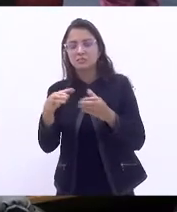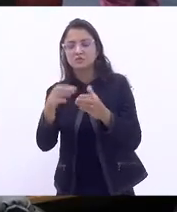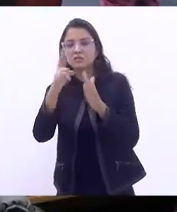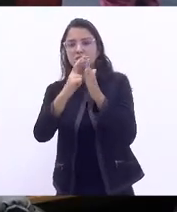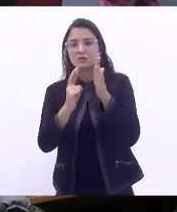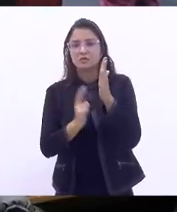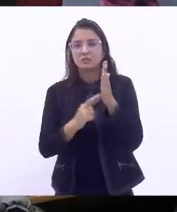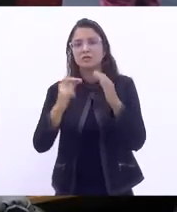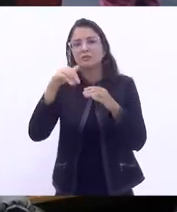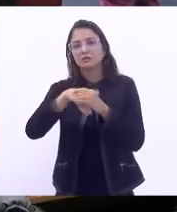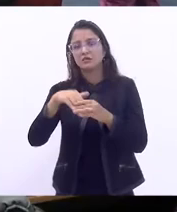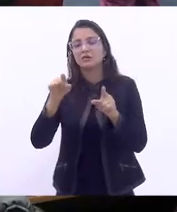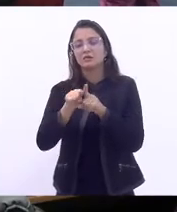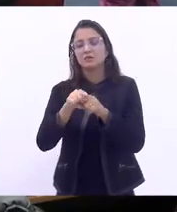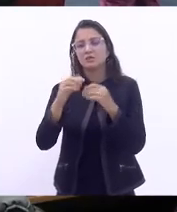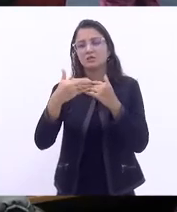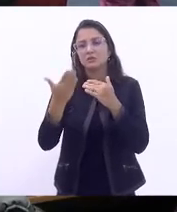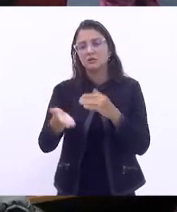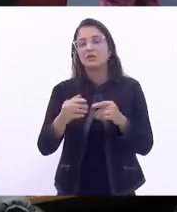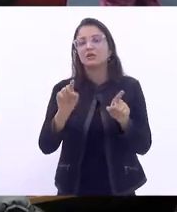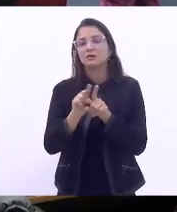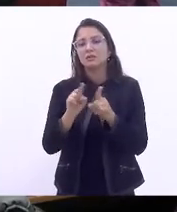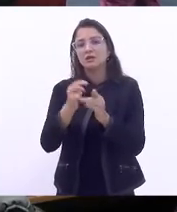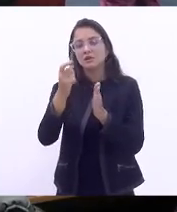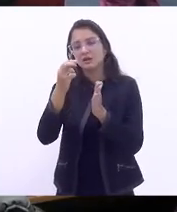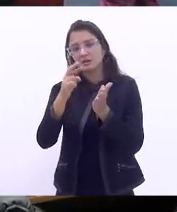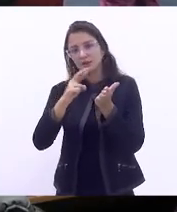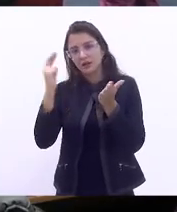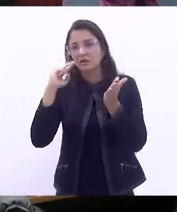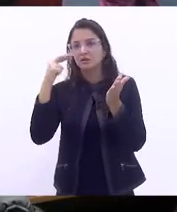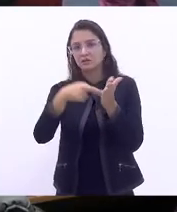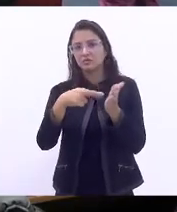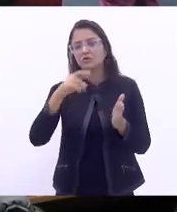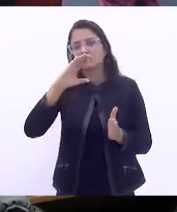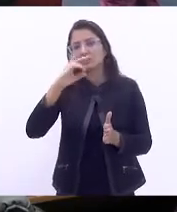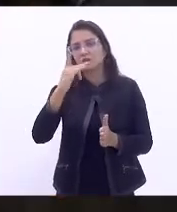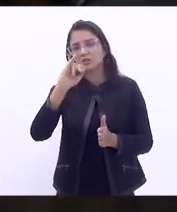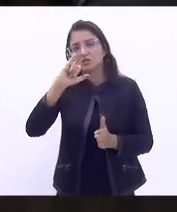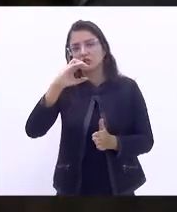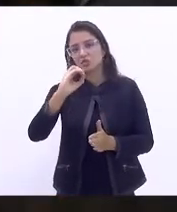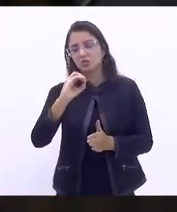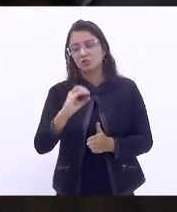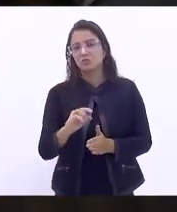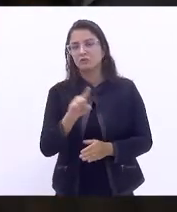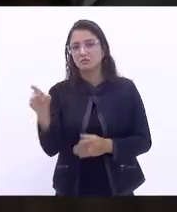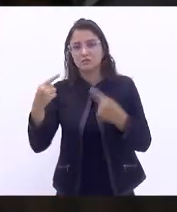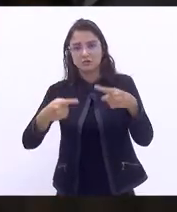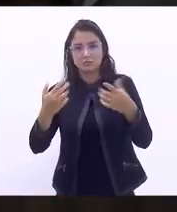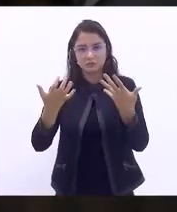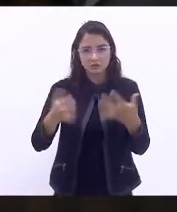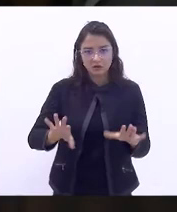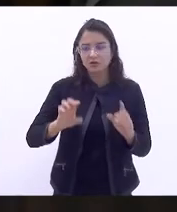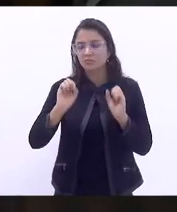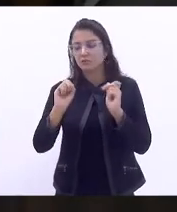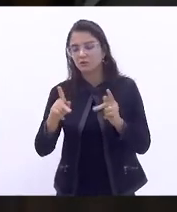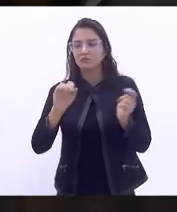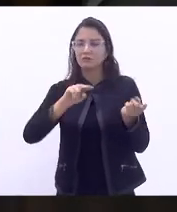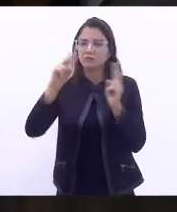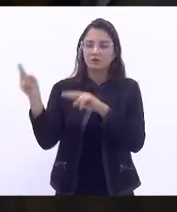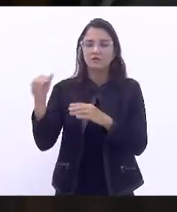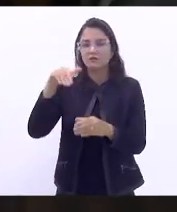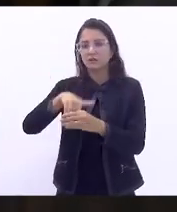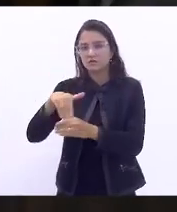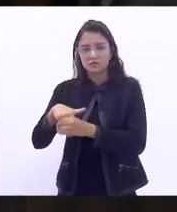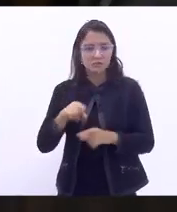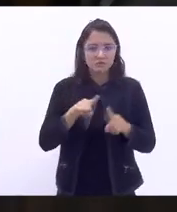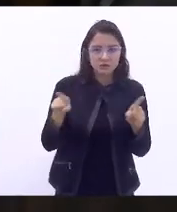externas, favorável, relator deputado Chico Machado. Em discussão, não havendo que queira discutir, encerrada a discussão, em votação, os senhores que aprovam